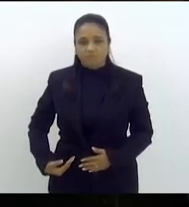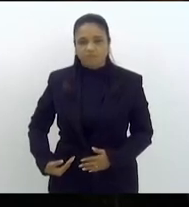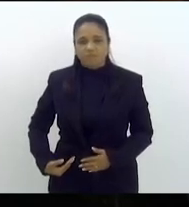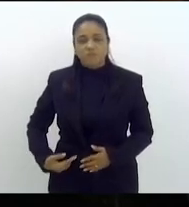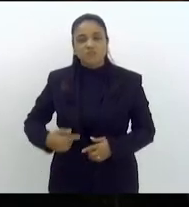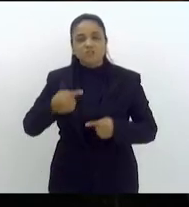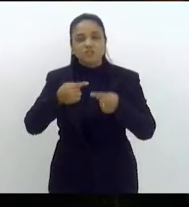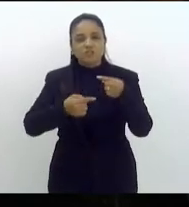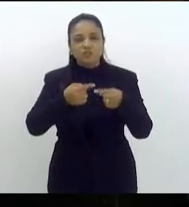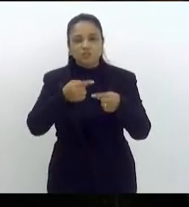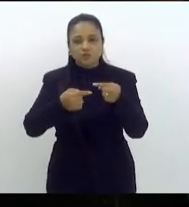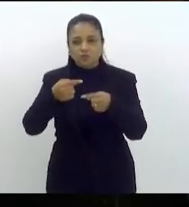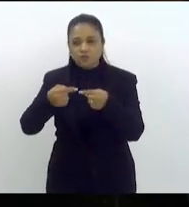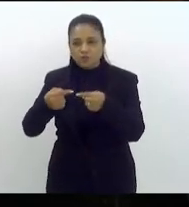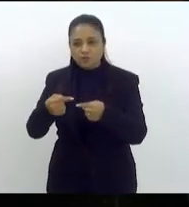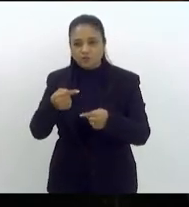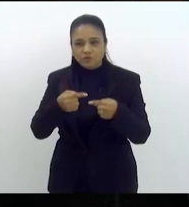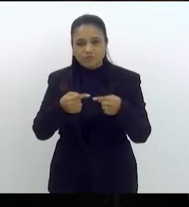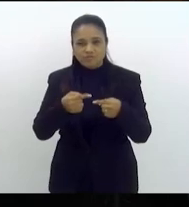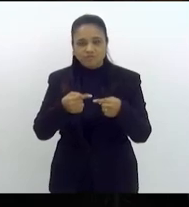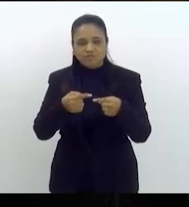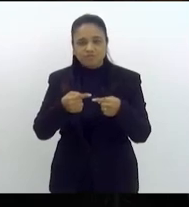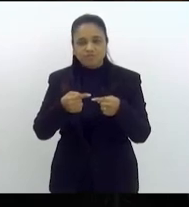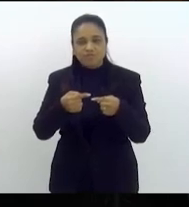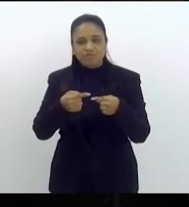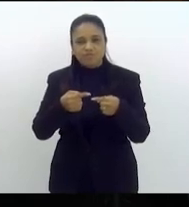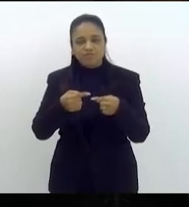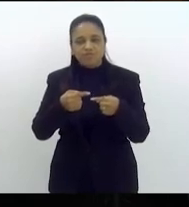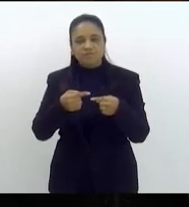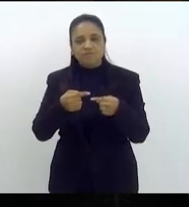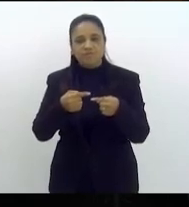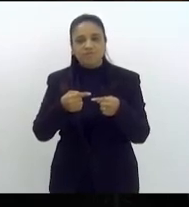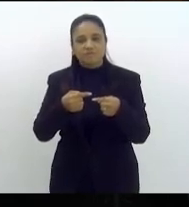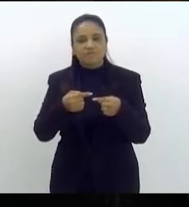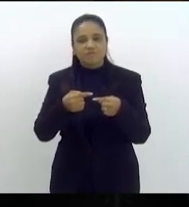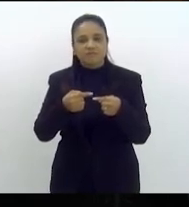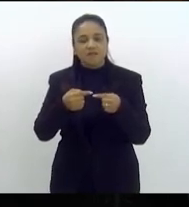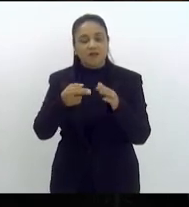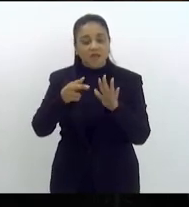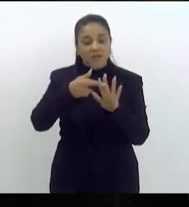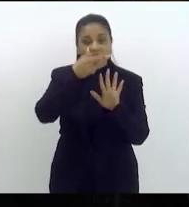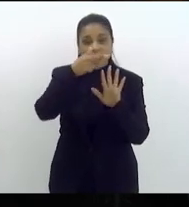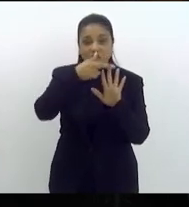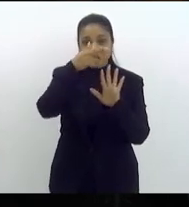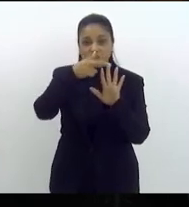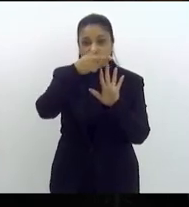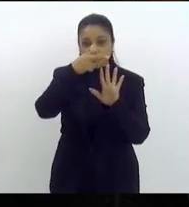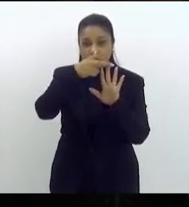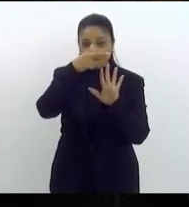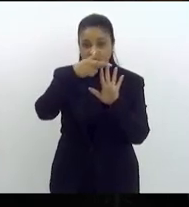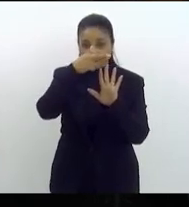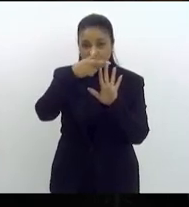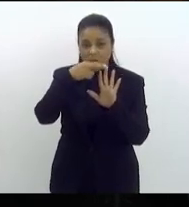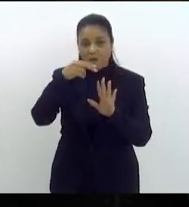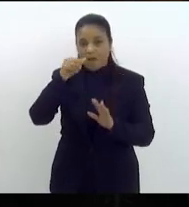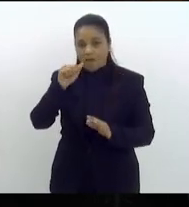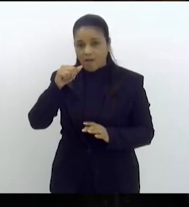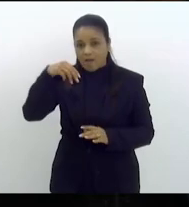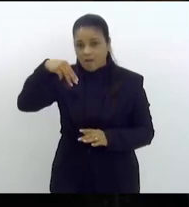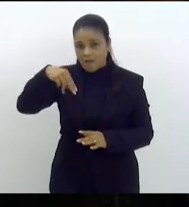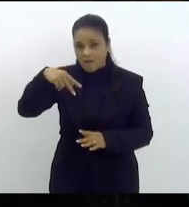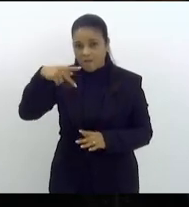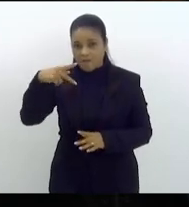discutir a revisão da resolução a NP número